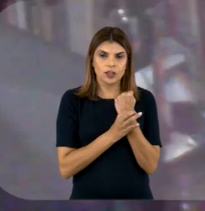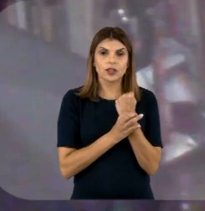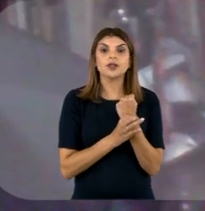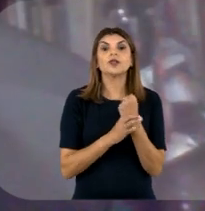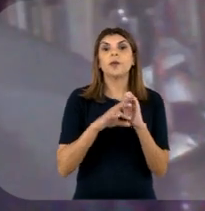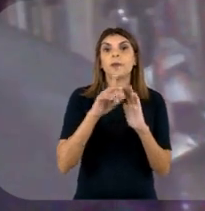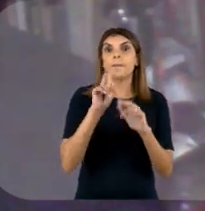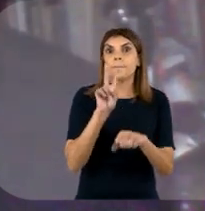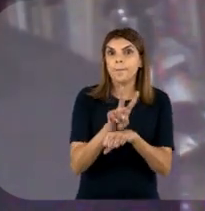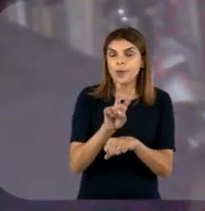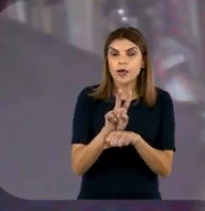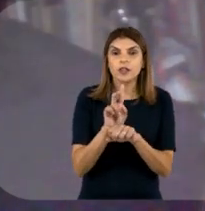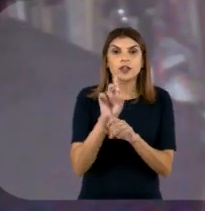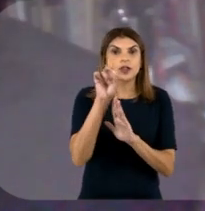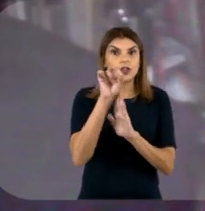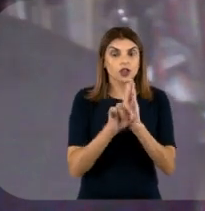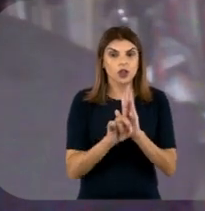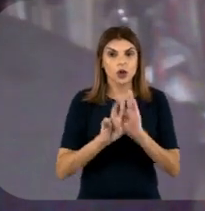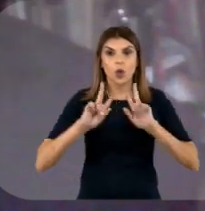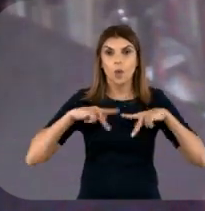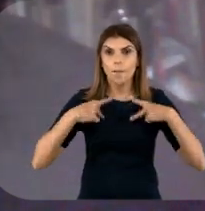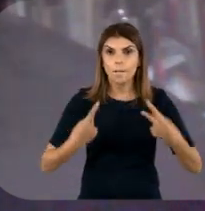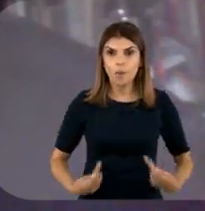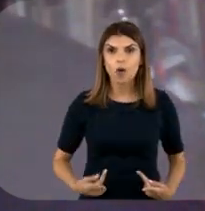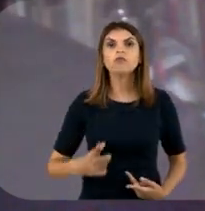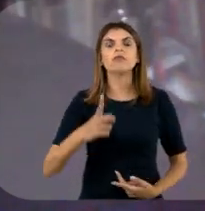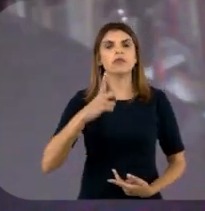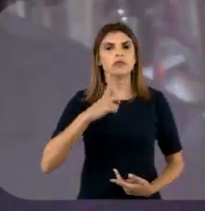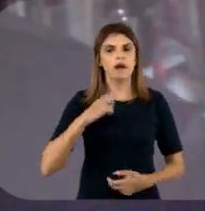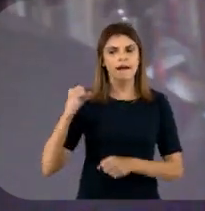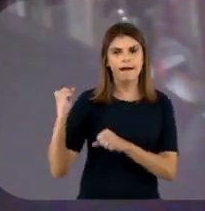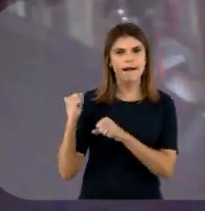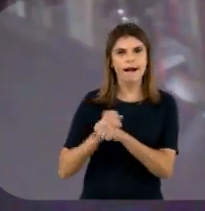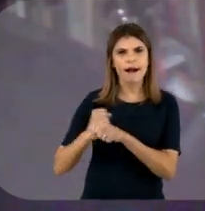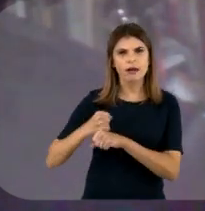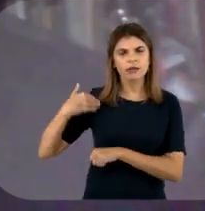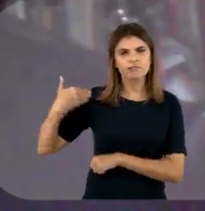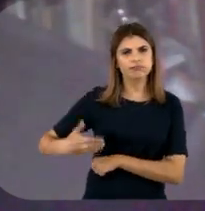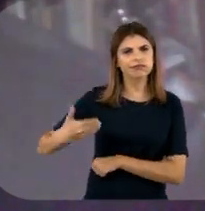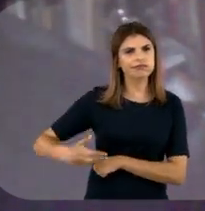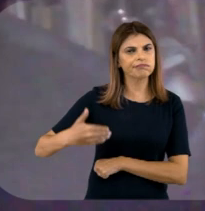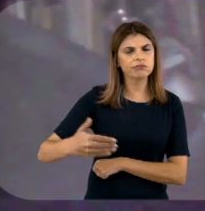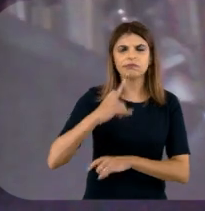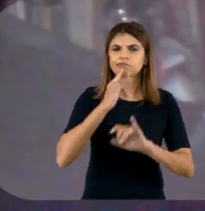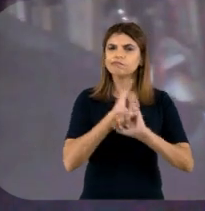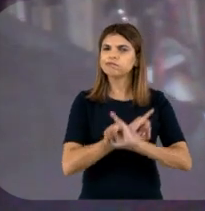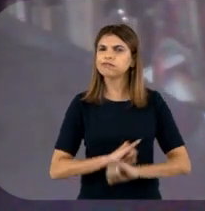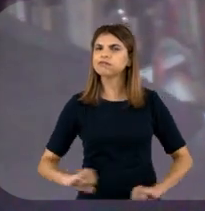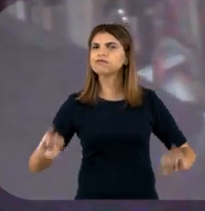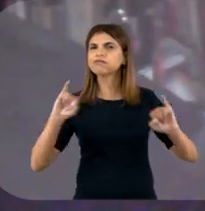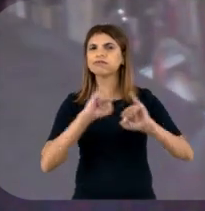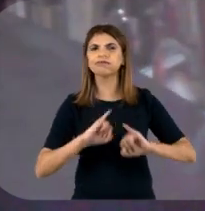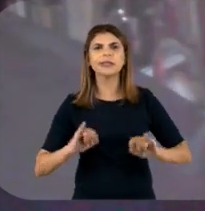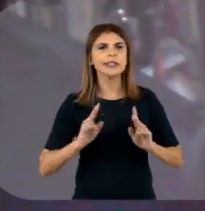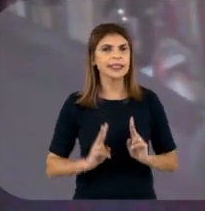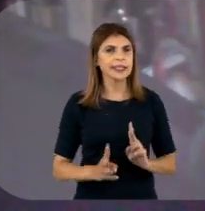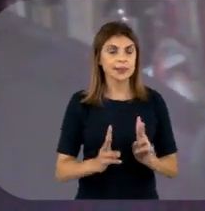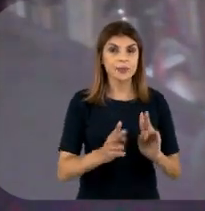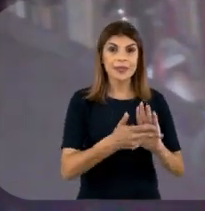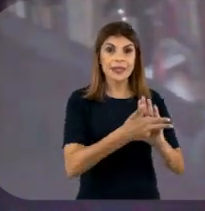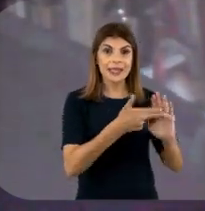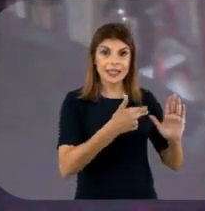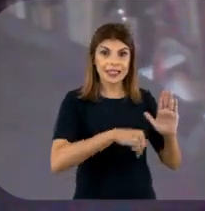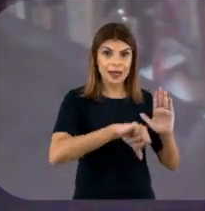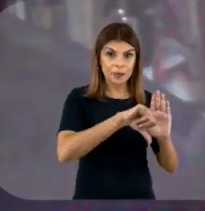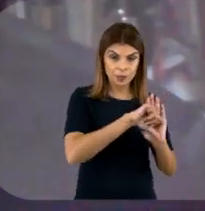Proteção dos Direitos Humanos tem afirmado nos últimos anos, de forma candente, que